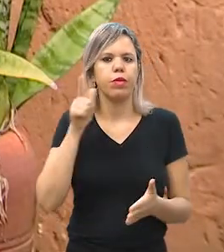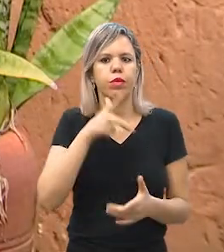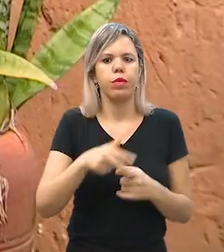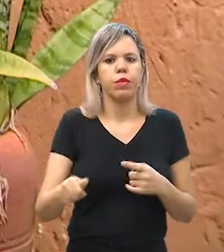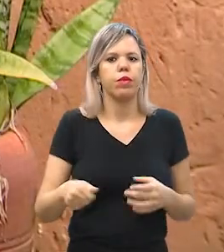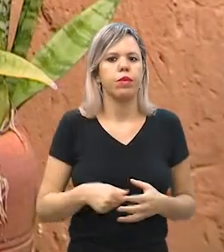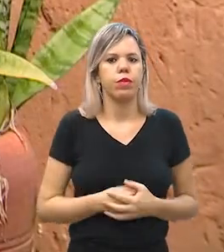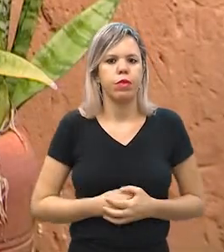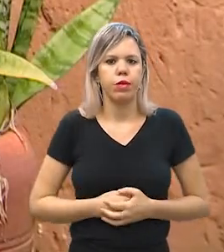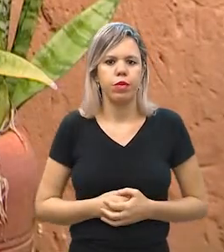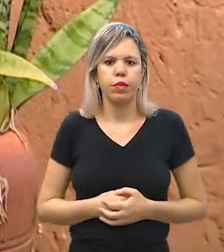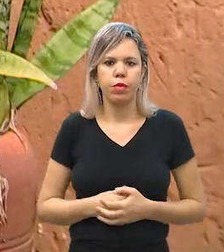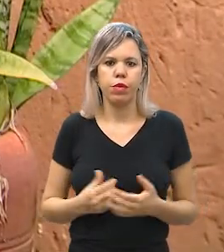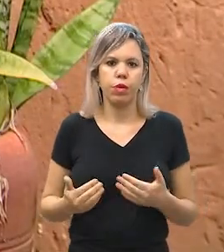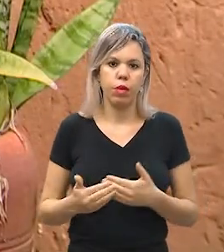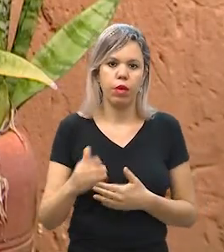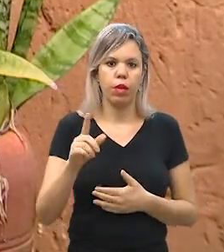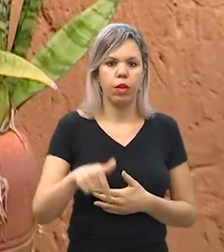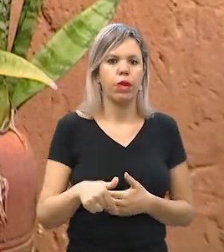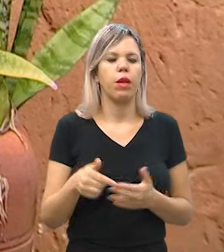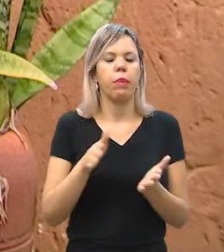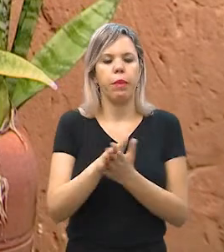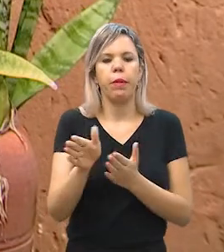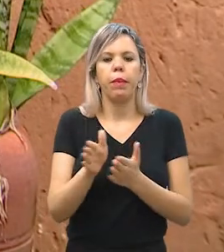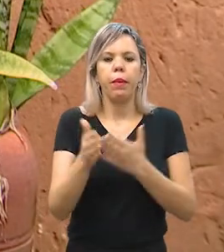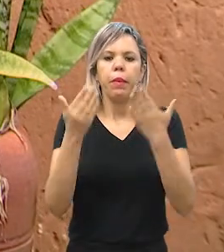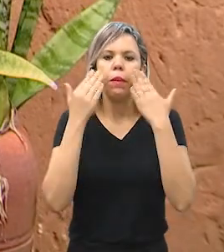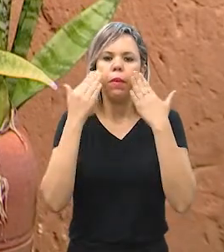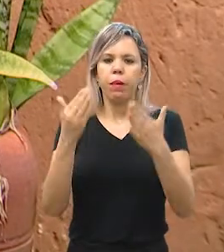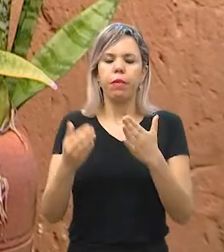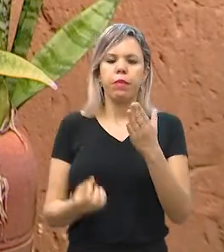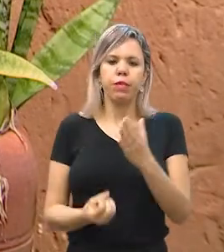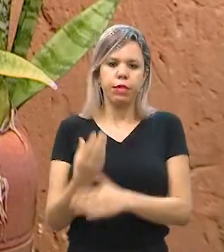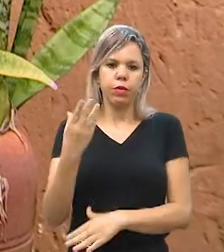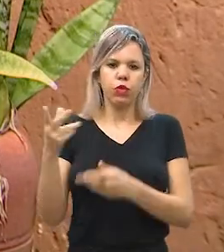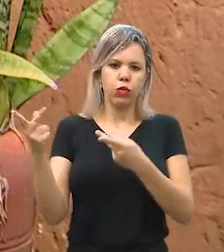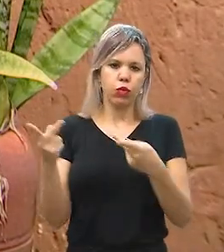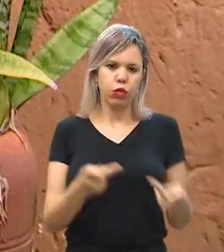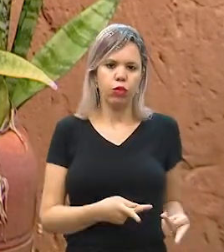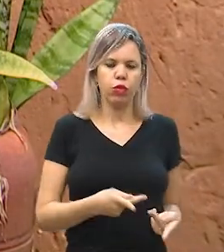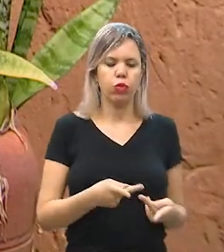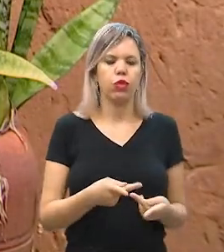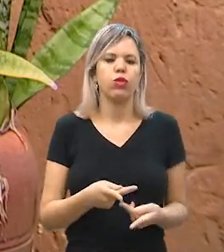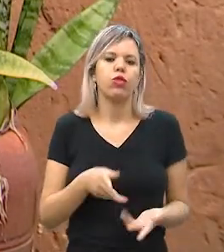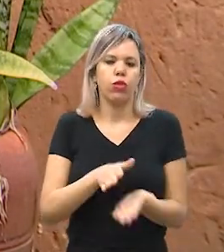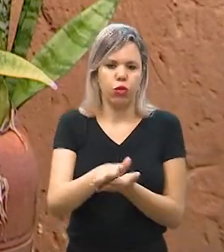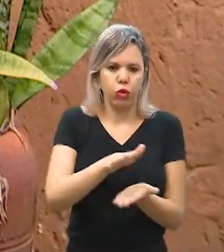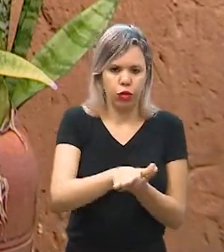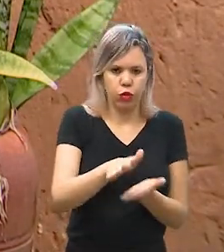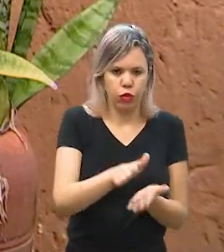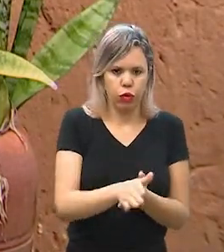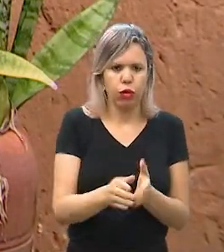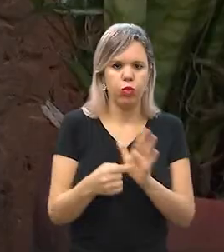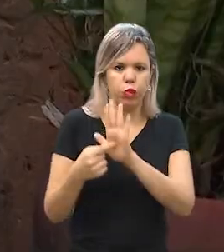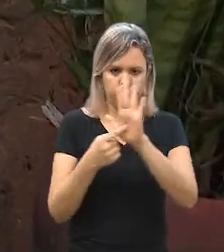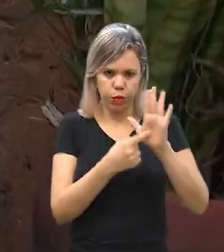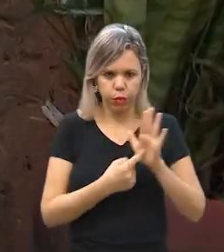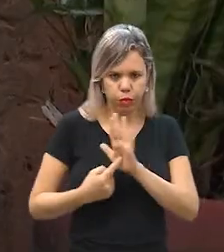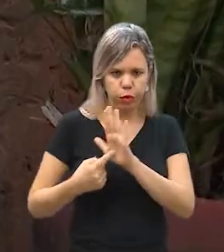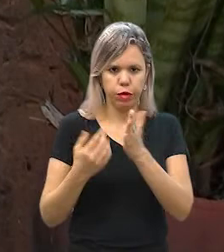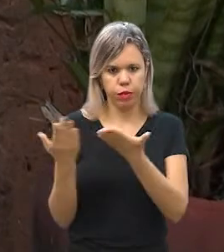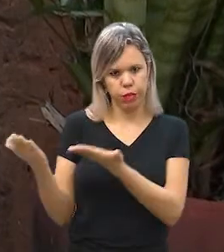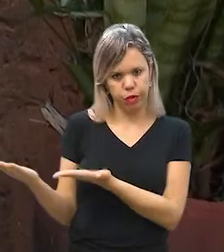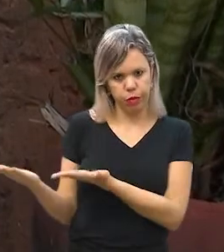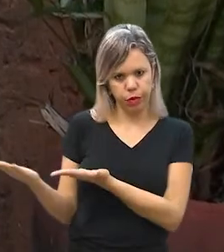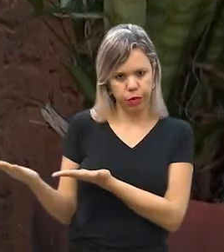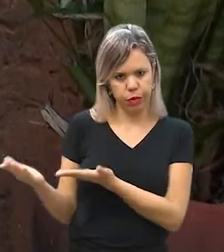conquistas. A partir disso, dessa publicação, surgiu o convite da editora para poder apresentar Laudelina